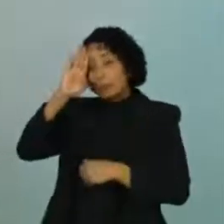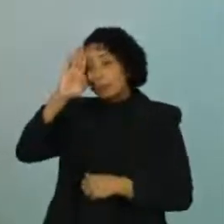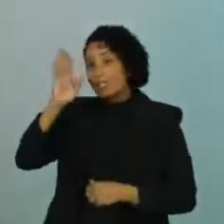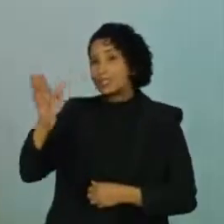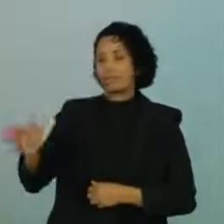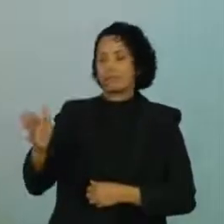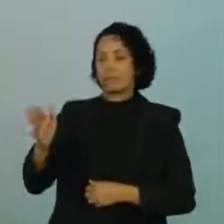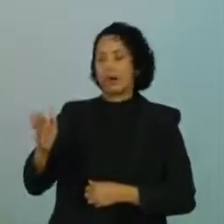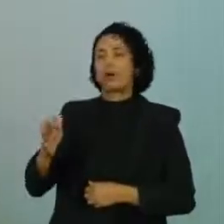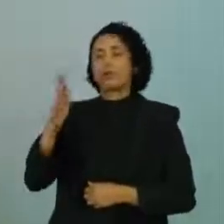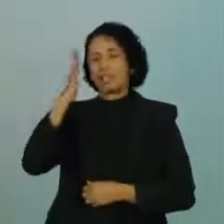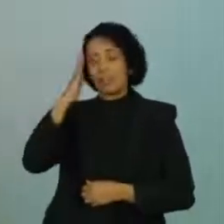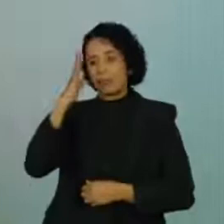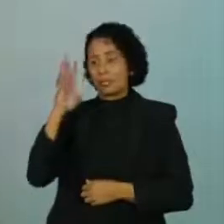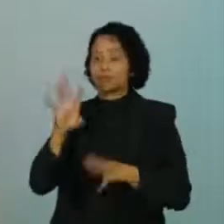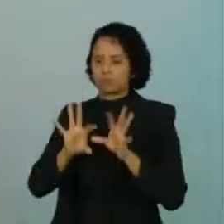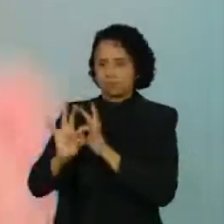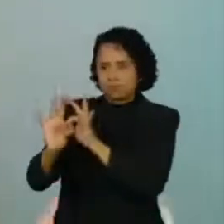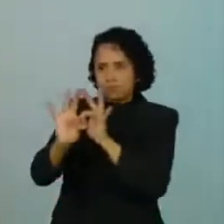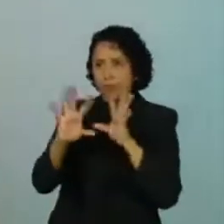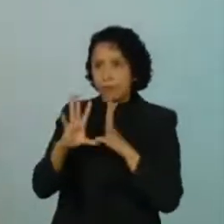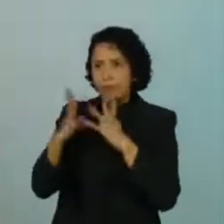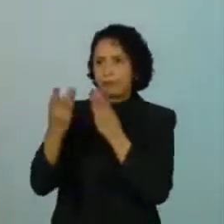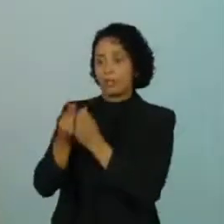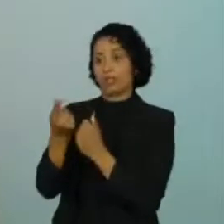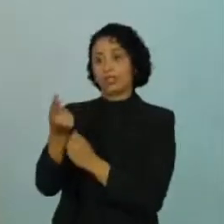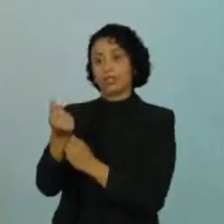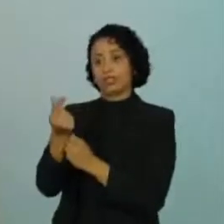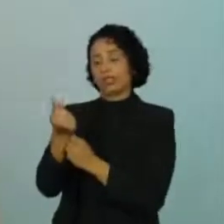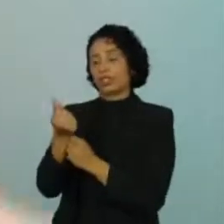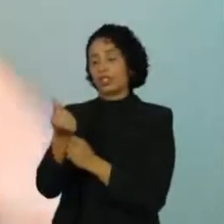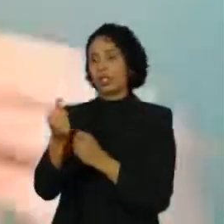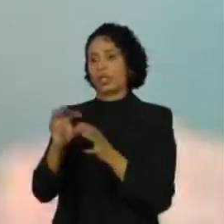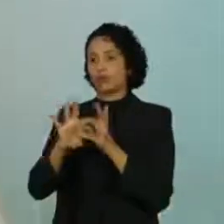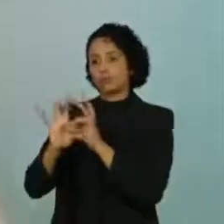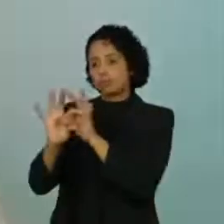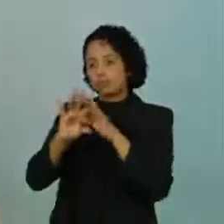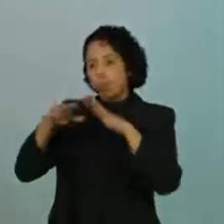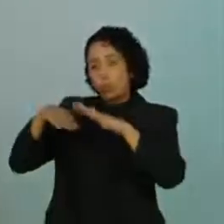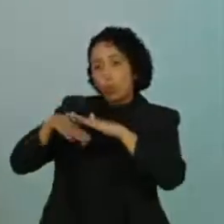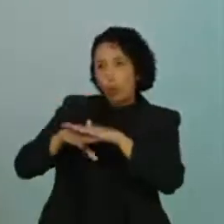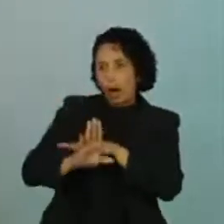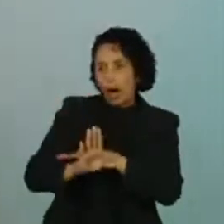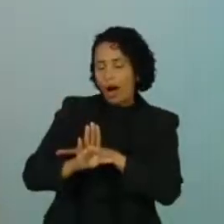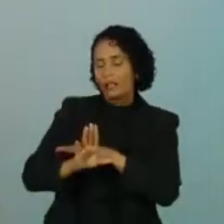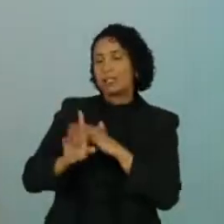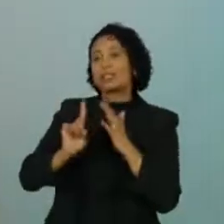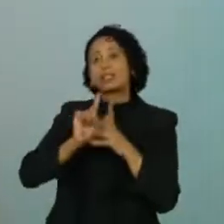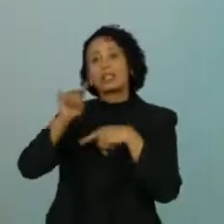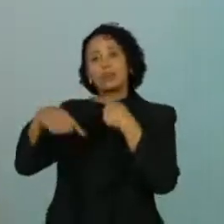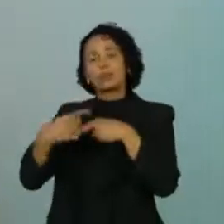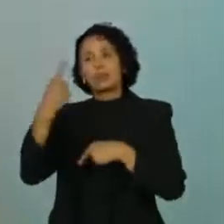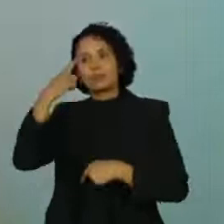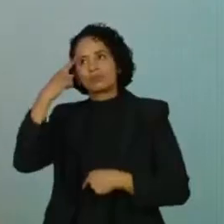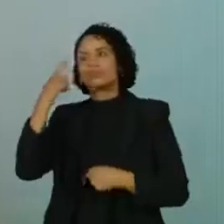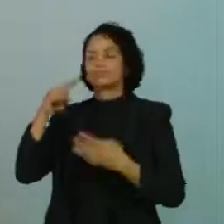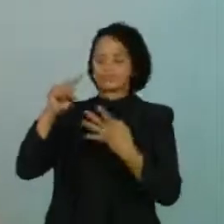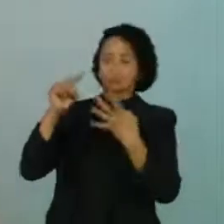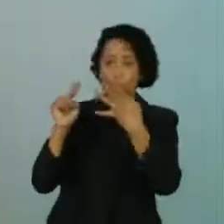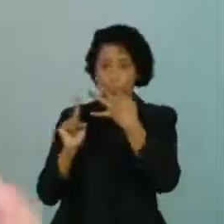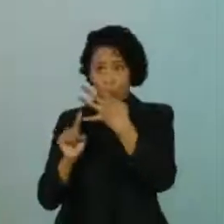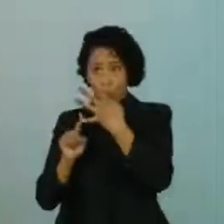família, a gente vai salvar um recurso e destinar para aquilo que a gente quer, seja uma viagem, seja algum item